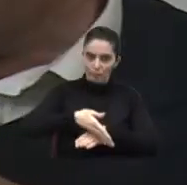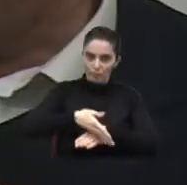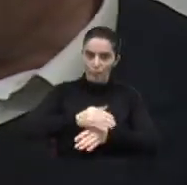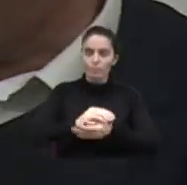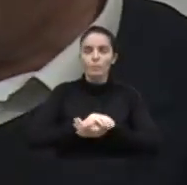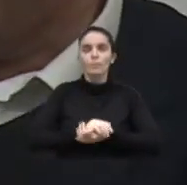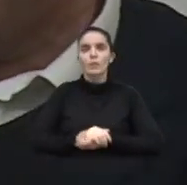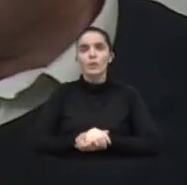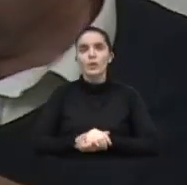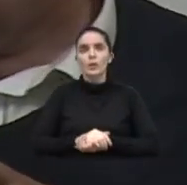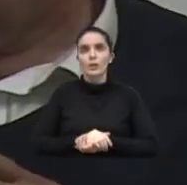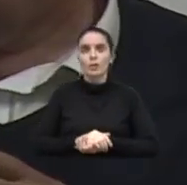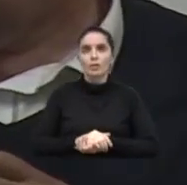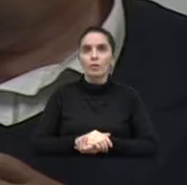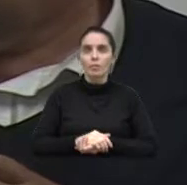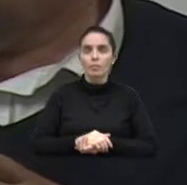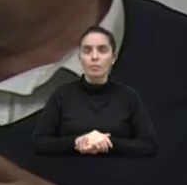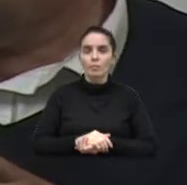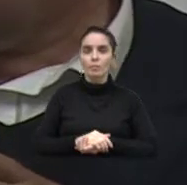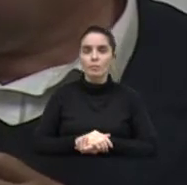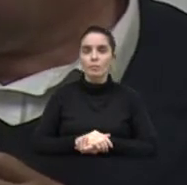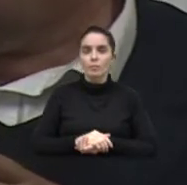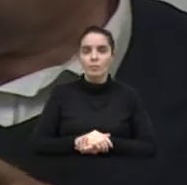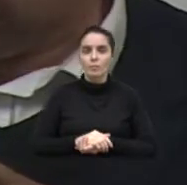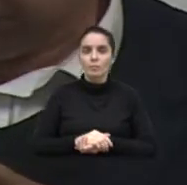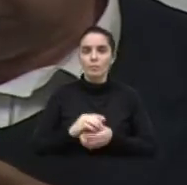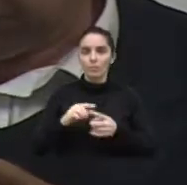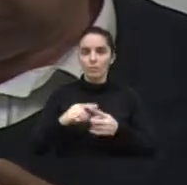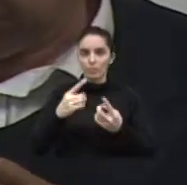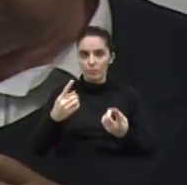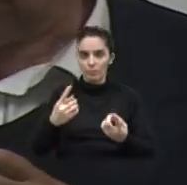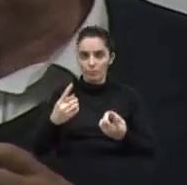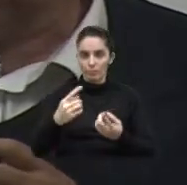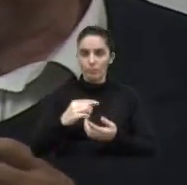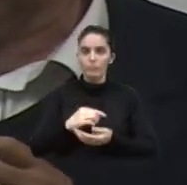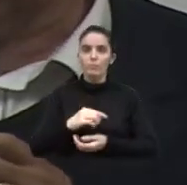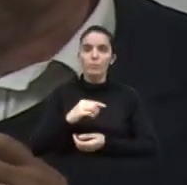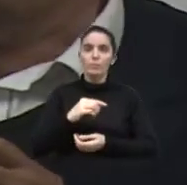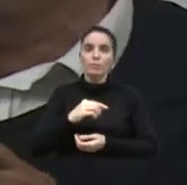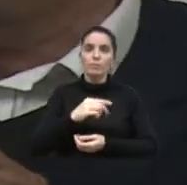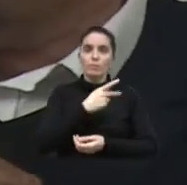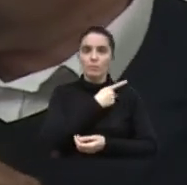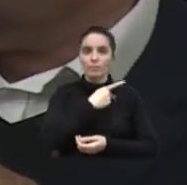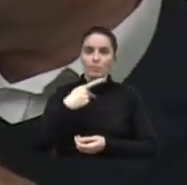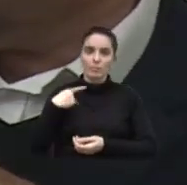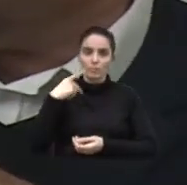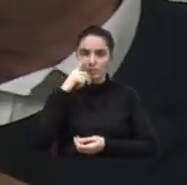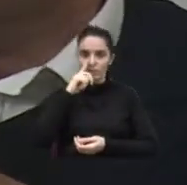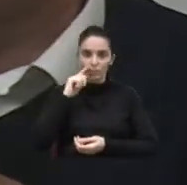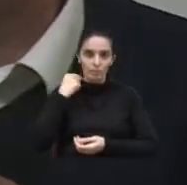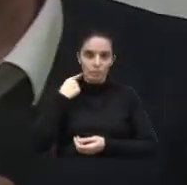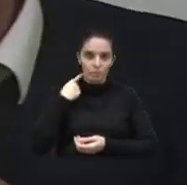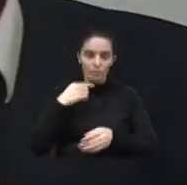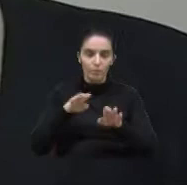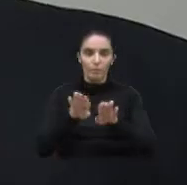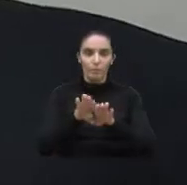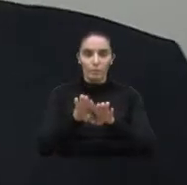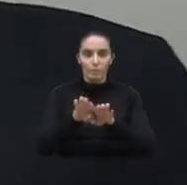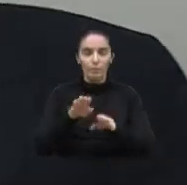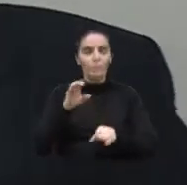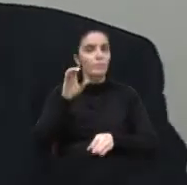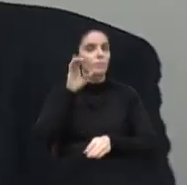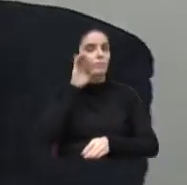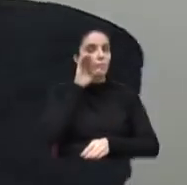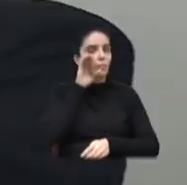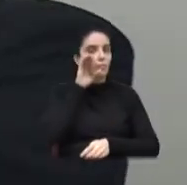dentro da Câmara, e a pedido do pastor Nilton do Bloco e da vereadora